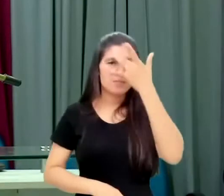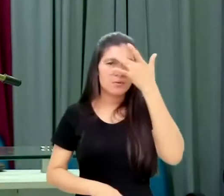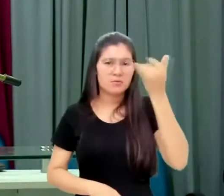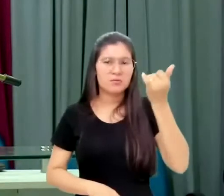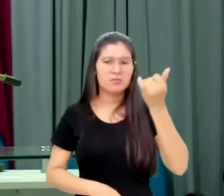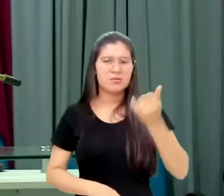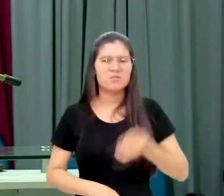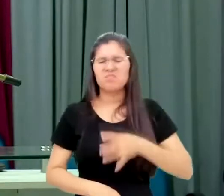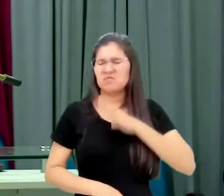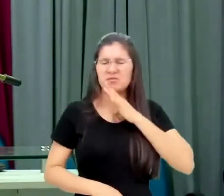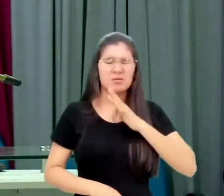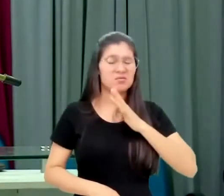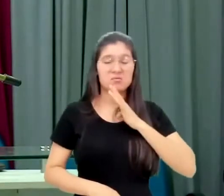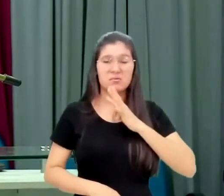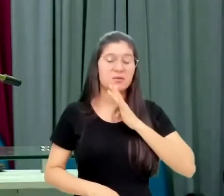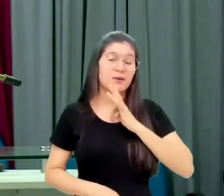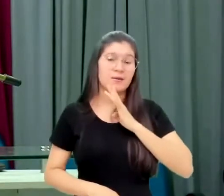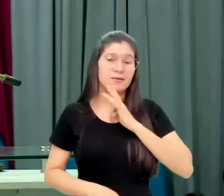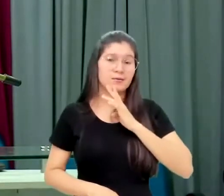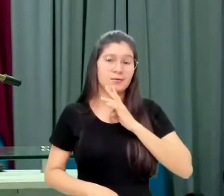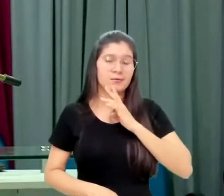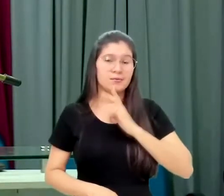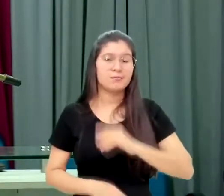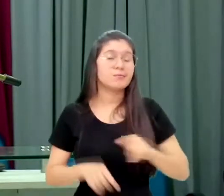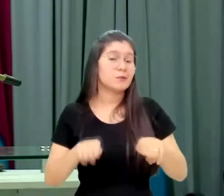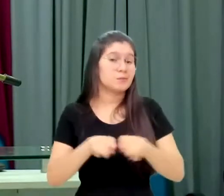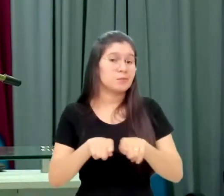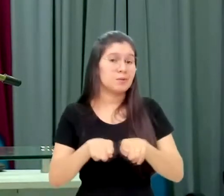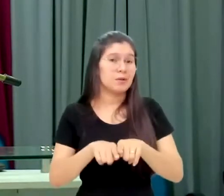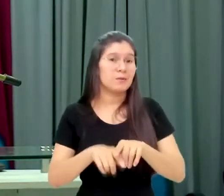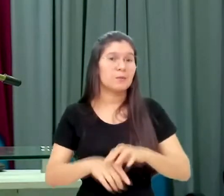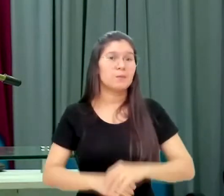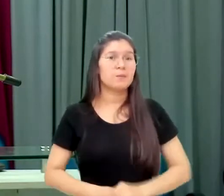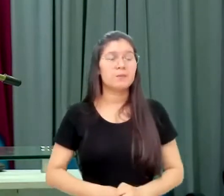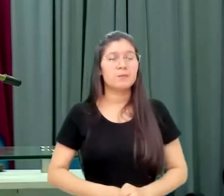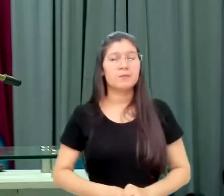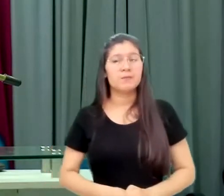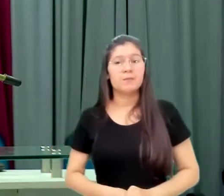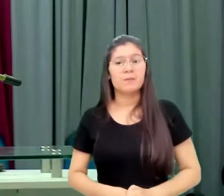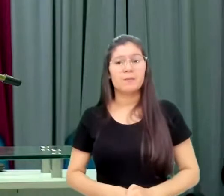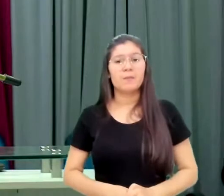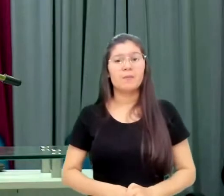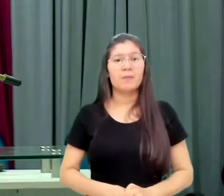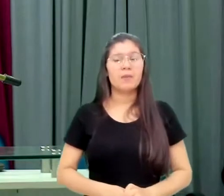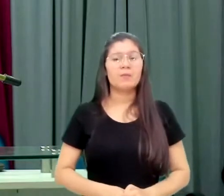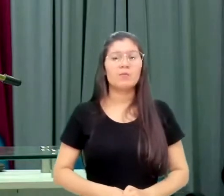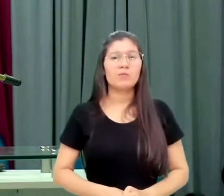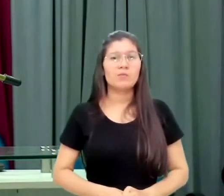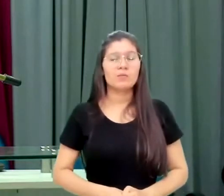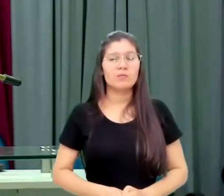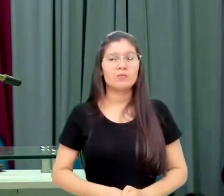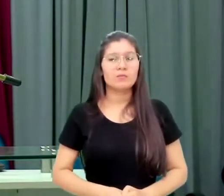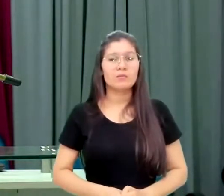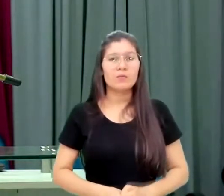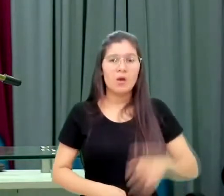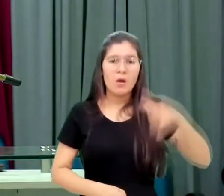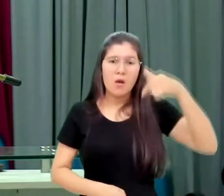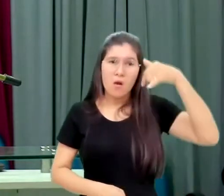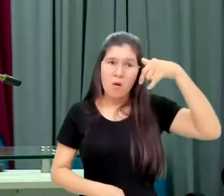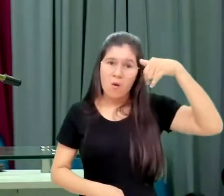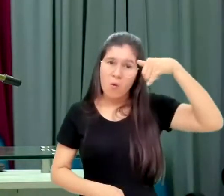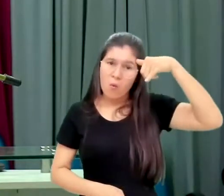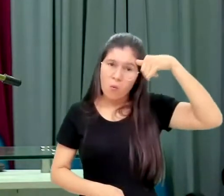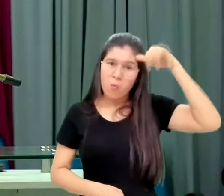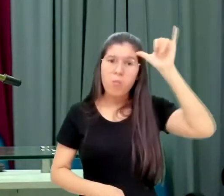Isaías capítulo 1, versículo de número 3, bem conhecido: o boi conhece o seu possuidor, o jumento